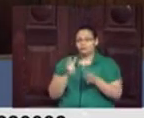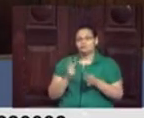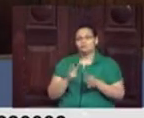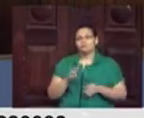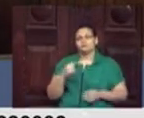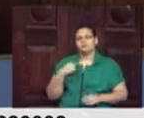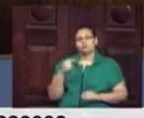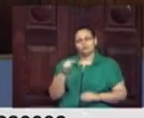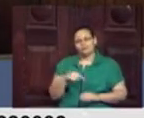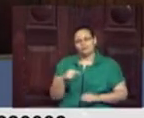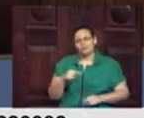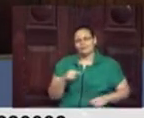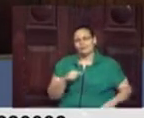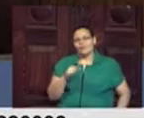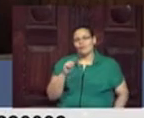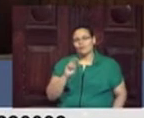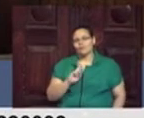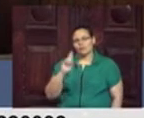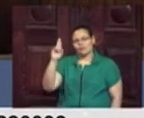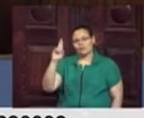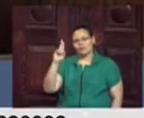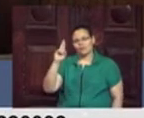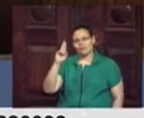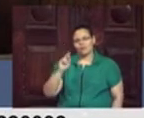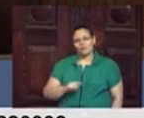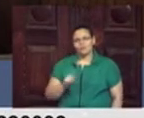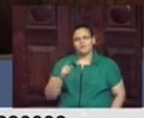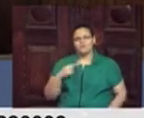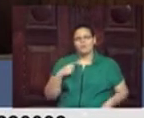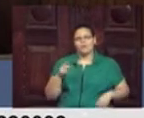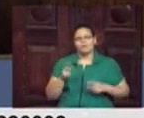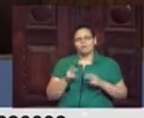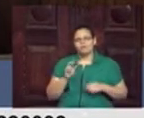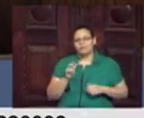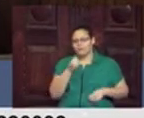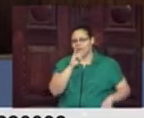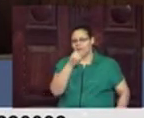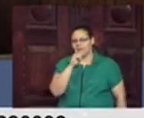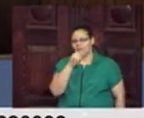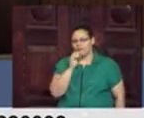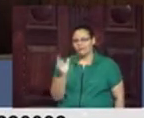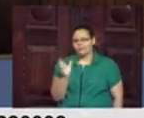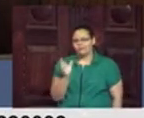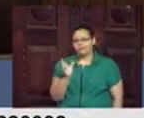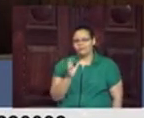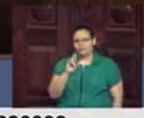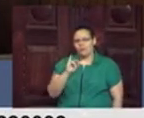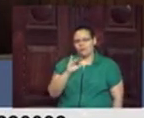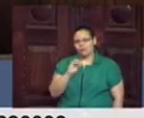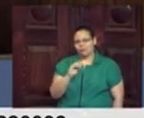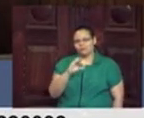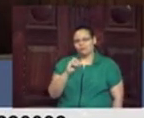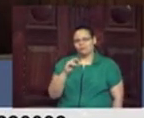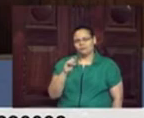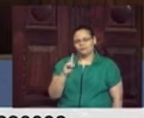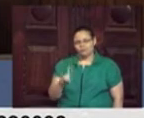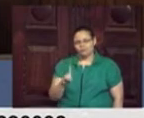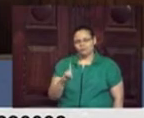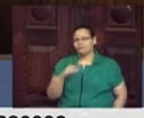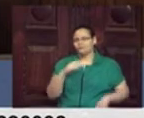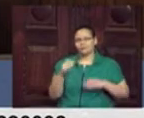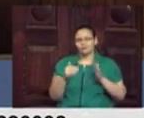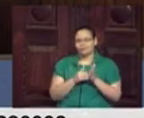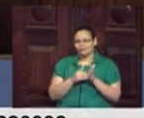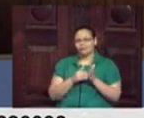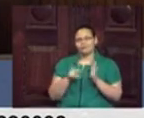A gestão da bilhetagem eletrônica é feita pelas empresas RioCard Cartões e RioCard TI.